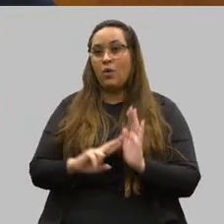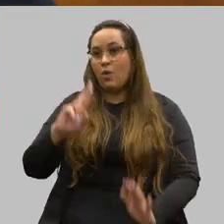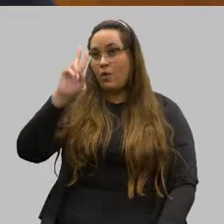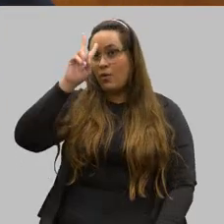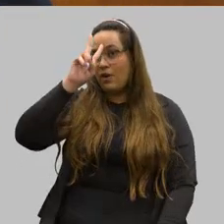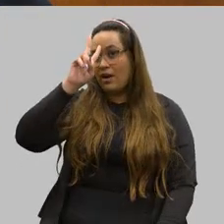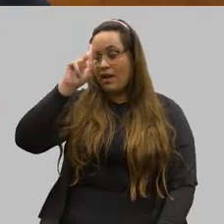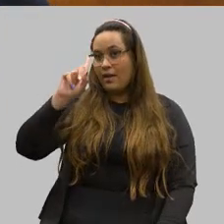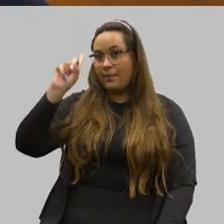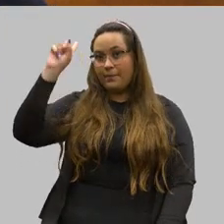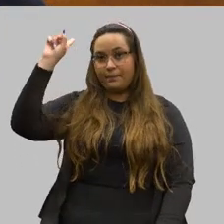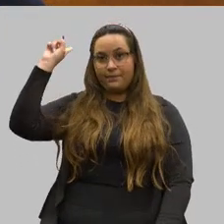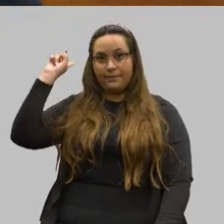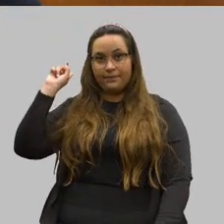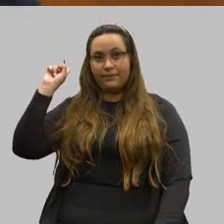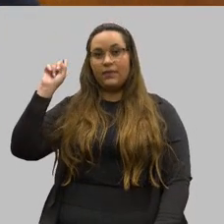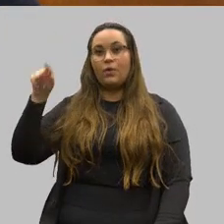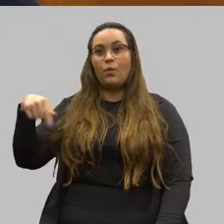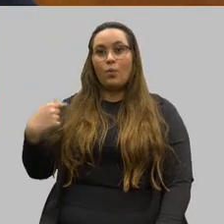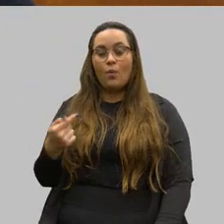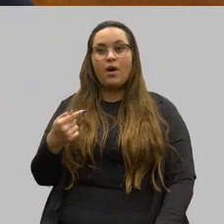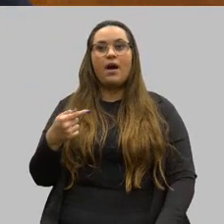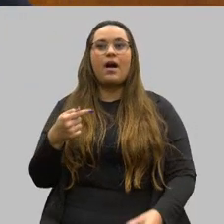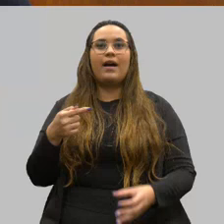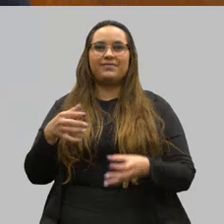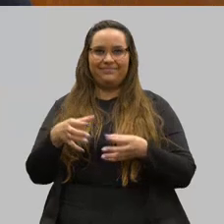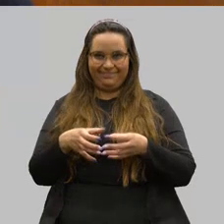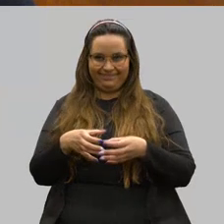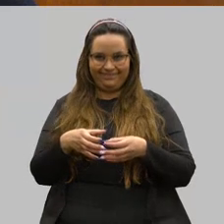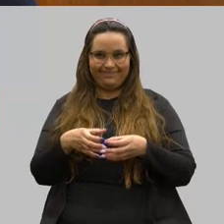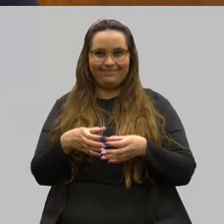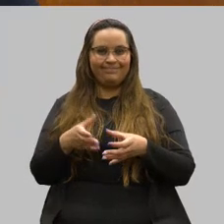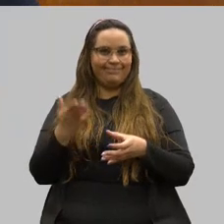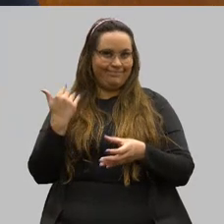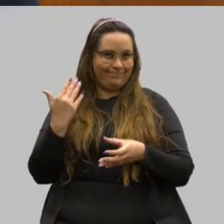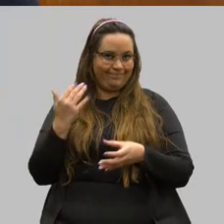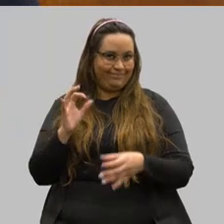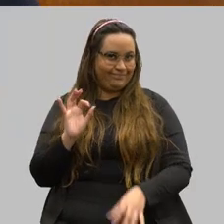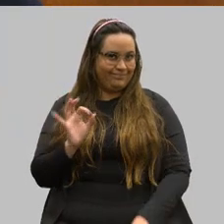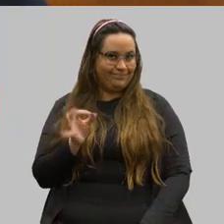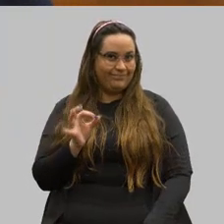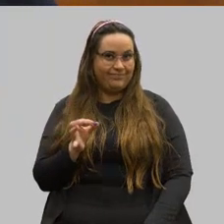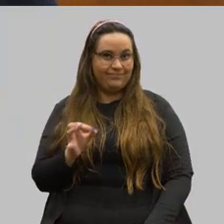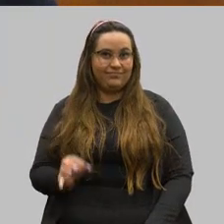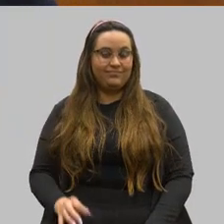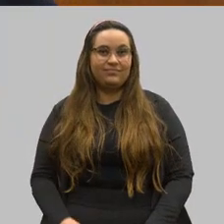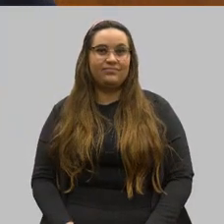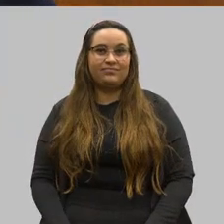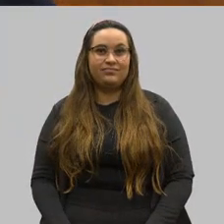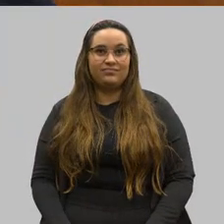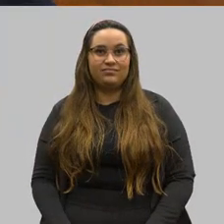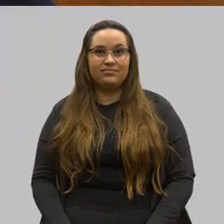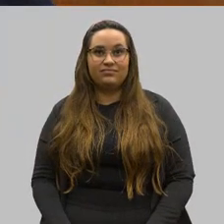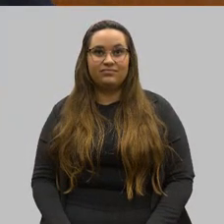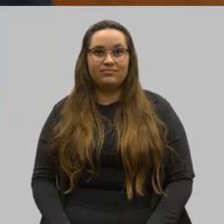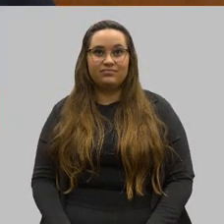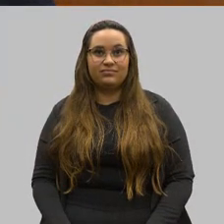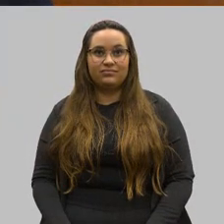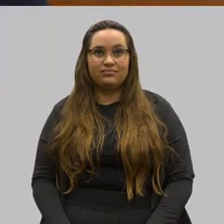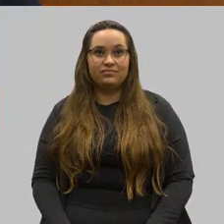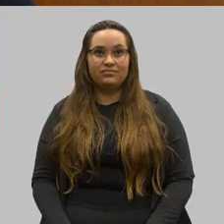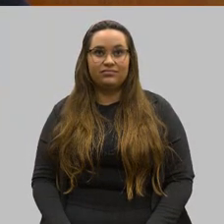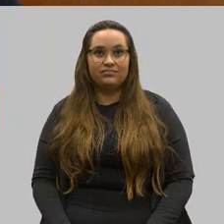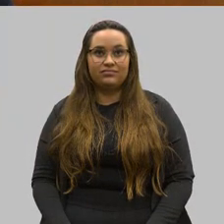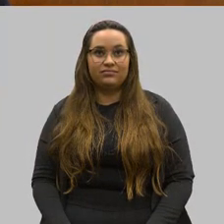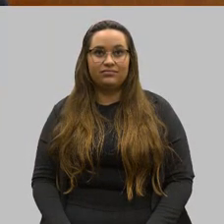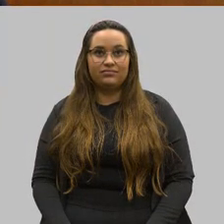quando os prédios foram erguidos e entrar em funcionamento não é isso que não estão falando que o bombeiro foi chamado não é situação